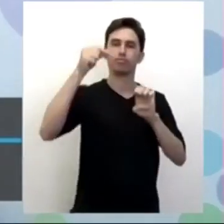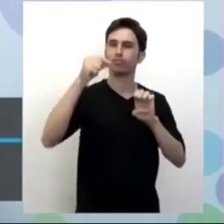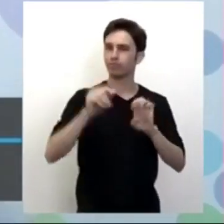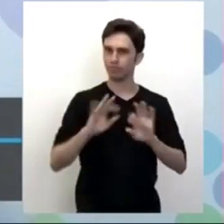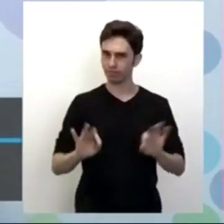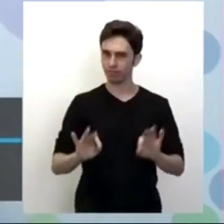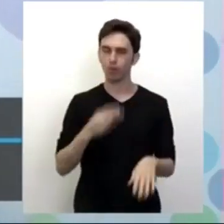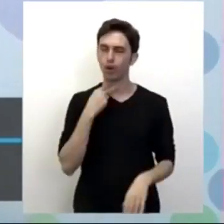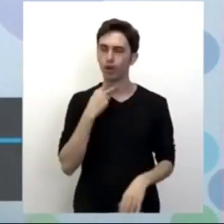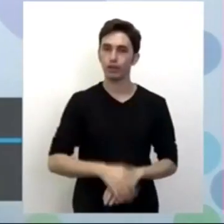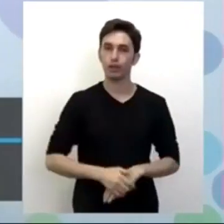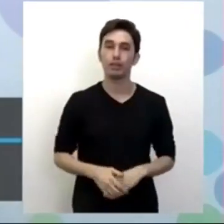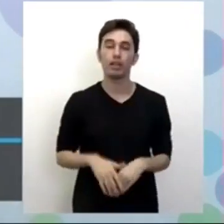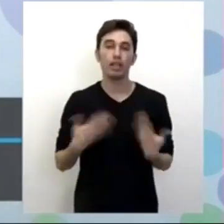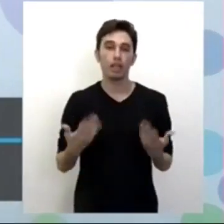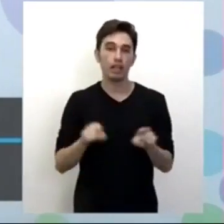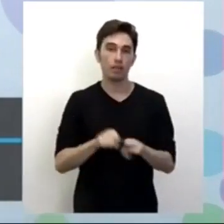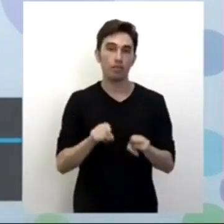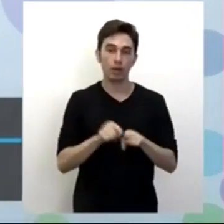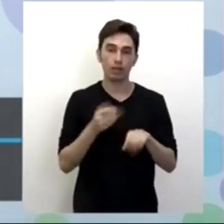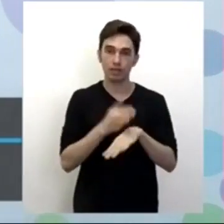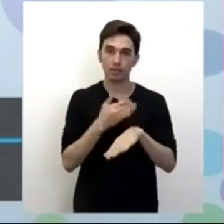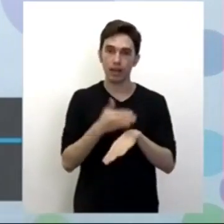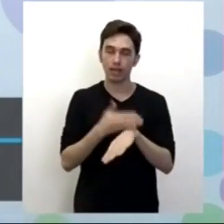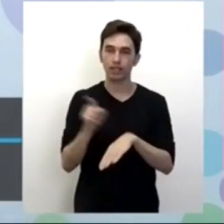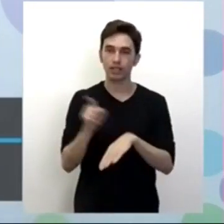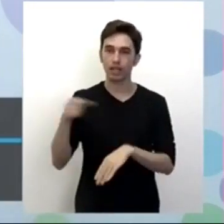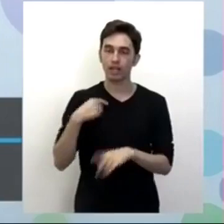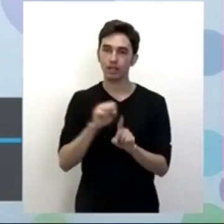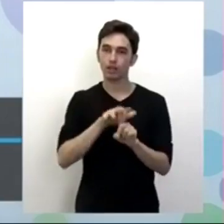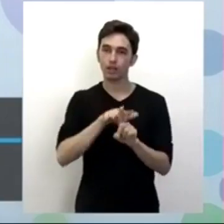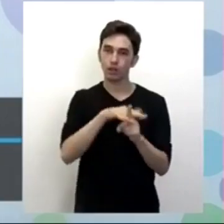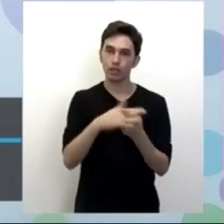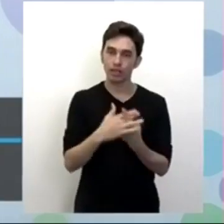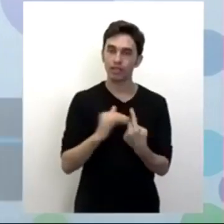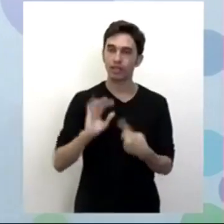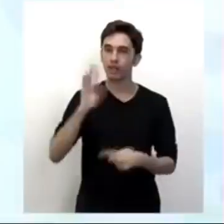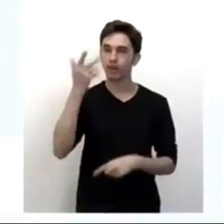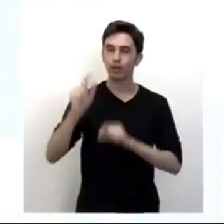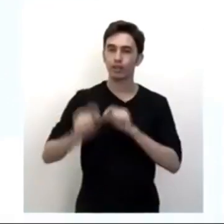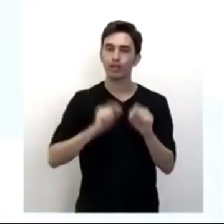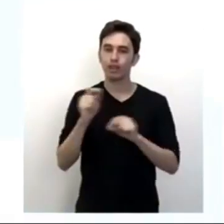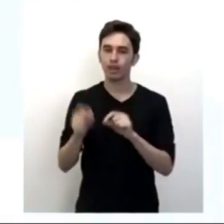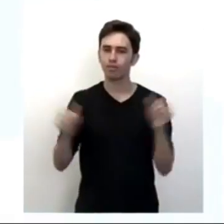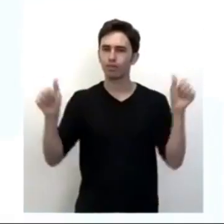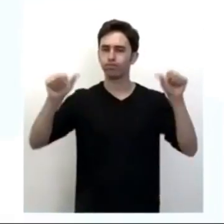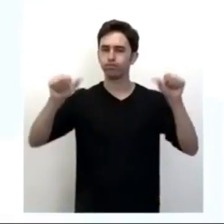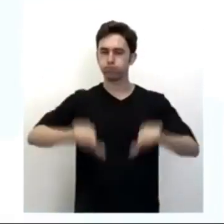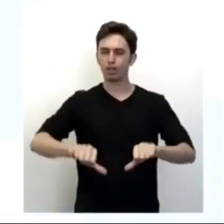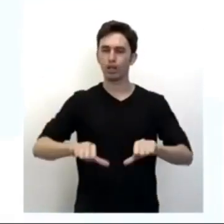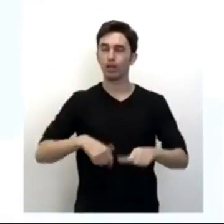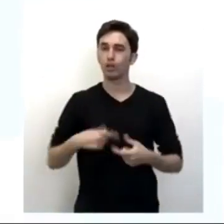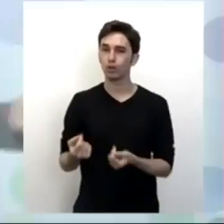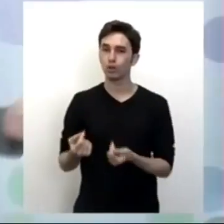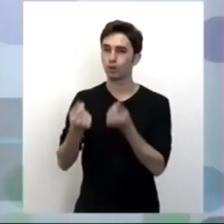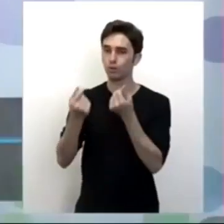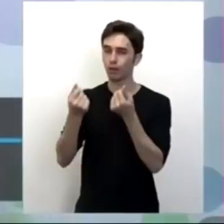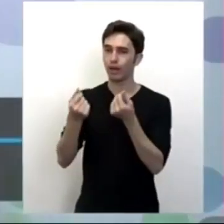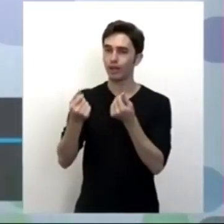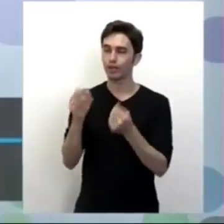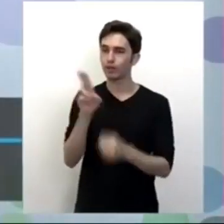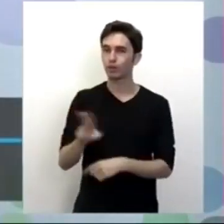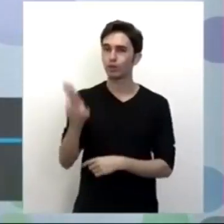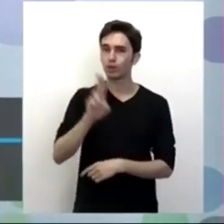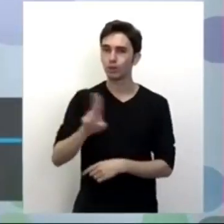experiências socialistas, principalmente no leste europeu, uma piora da qualidade dos bens de consumo. O que você tem a dizer